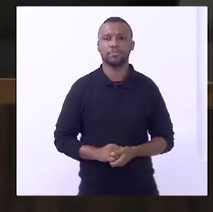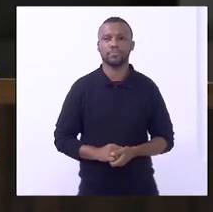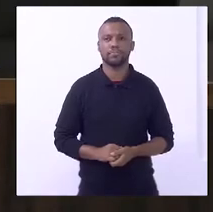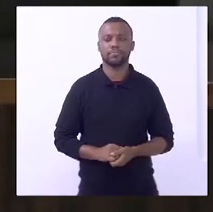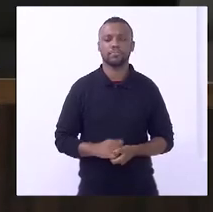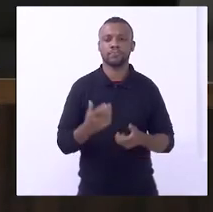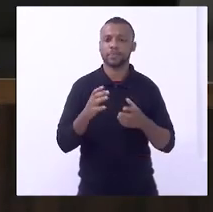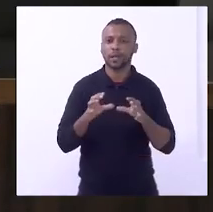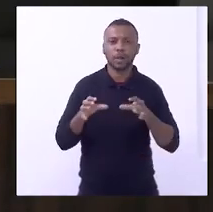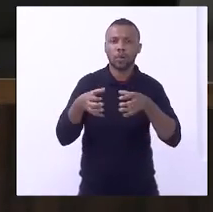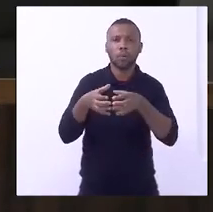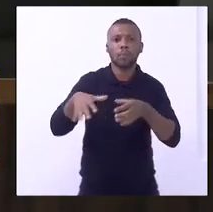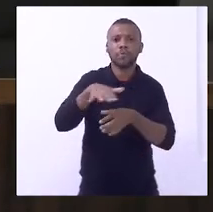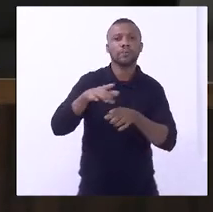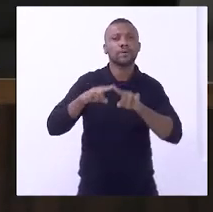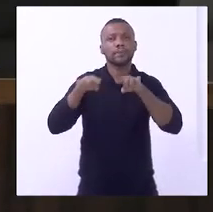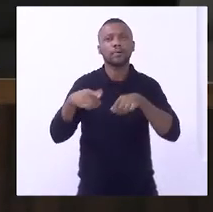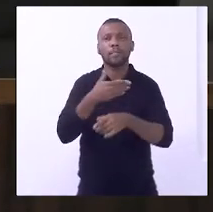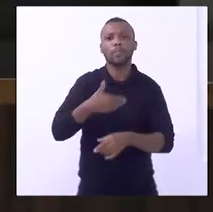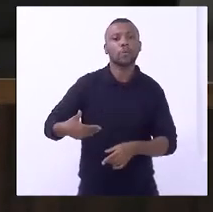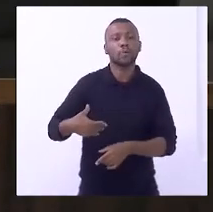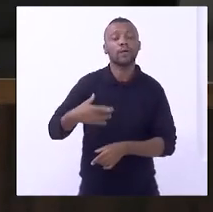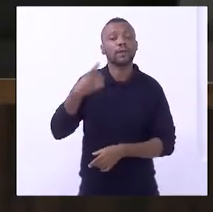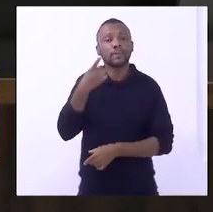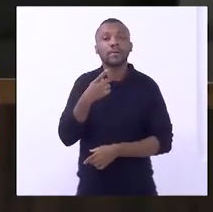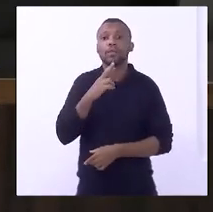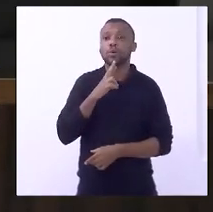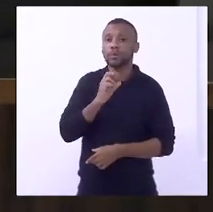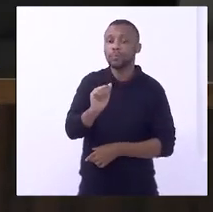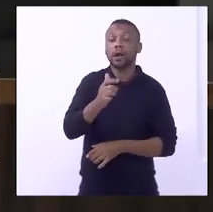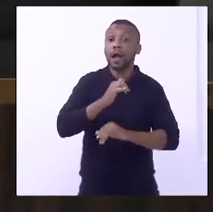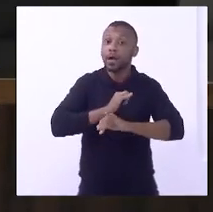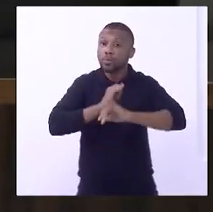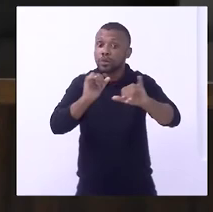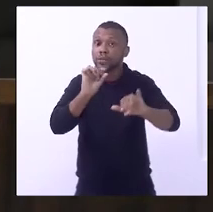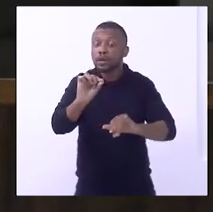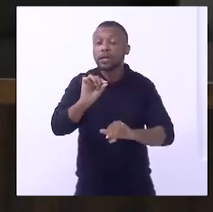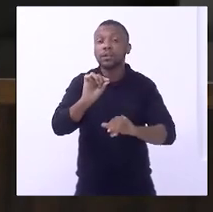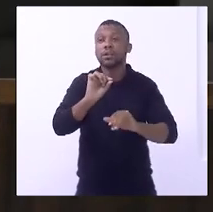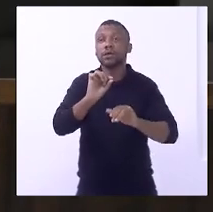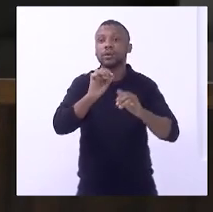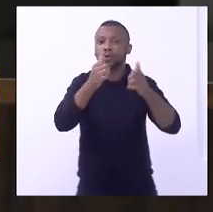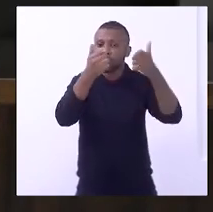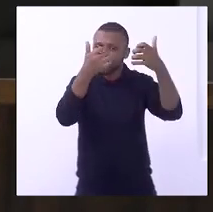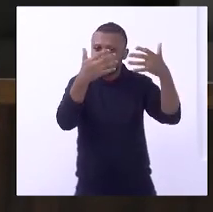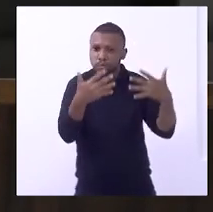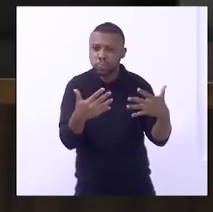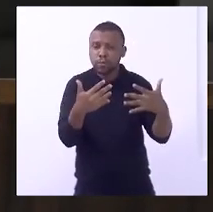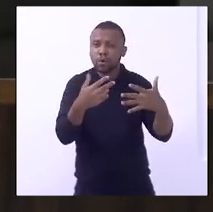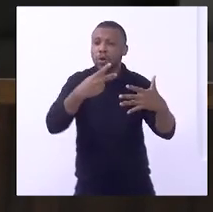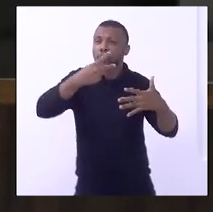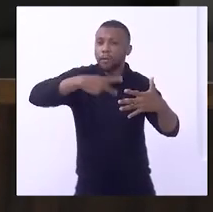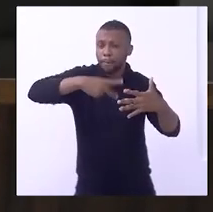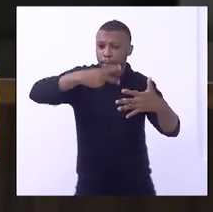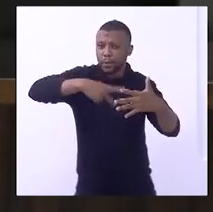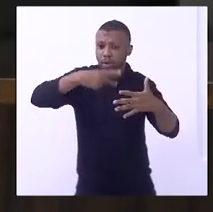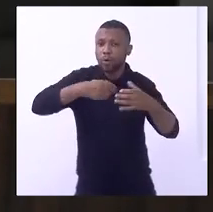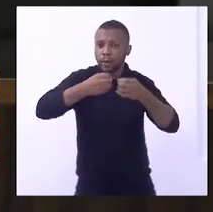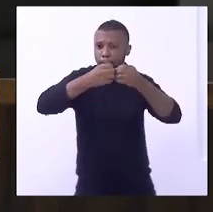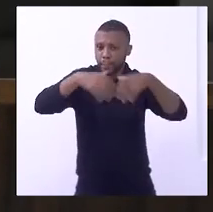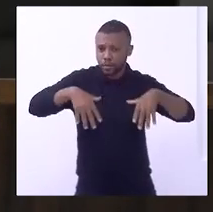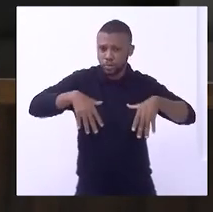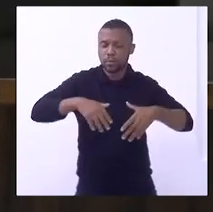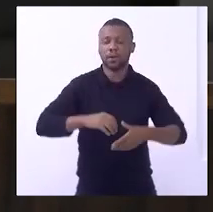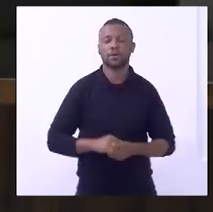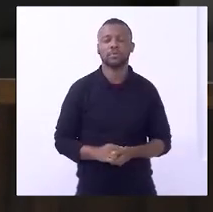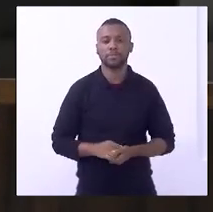Pela Comissão de Servidores Públicos, deputado Rodrigo Amorim. Anunciando que o destaque de pessoal da bancada pessoal está prejudicado.